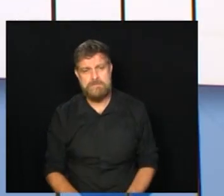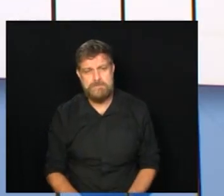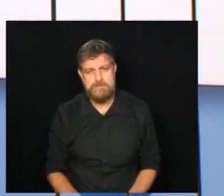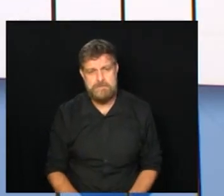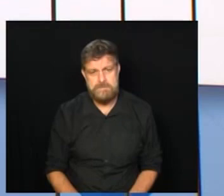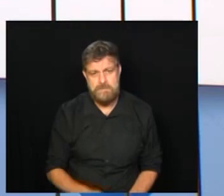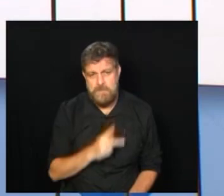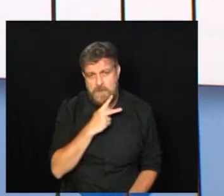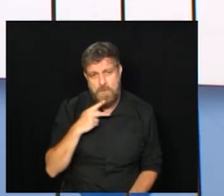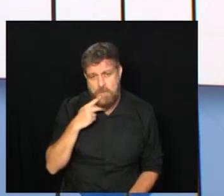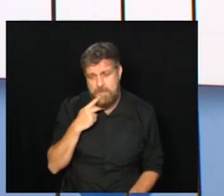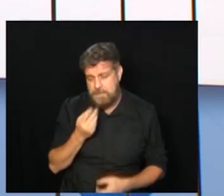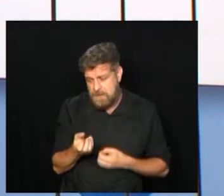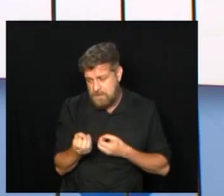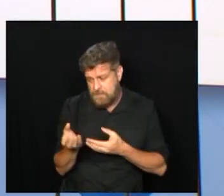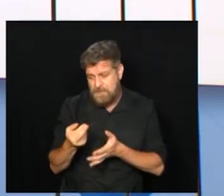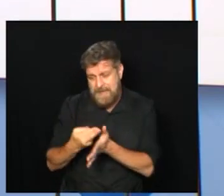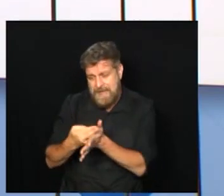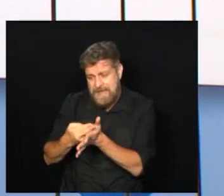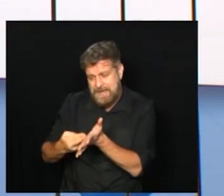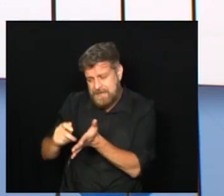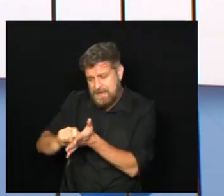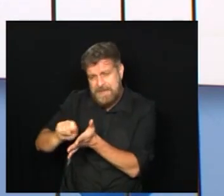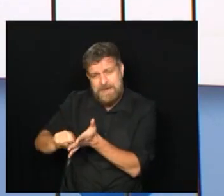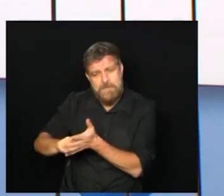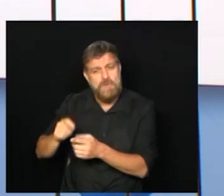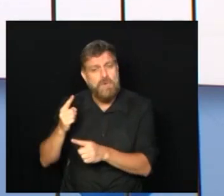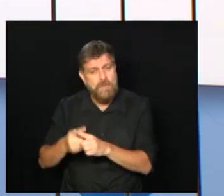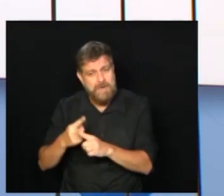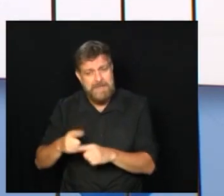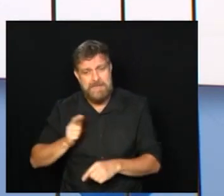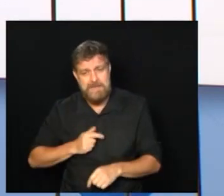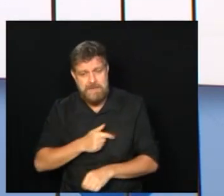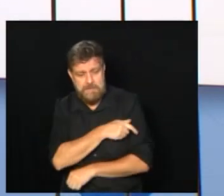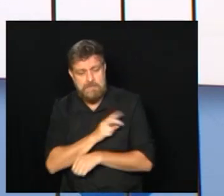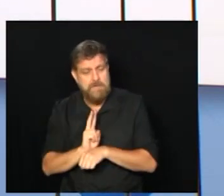Permínio relata que o requerimento surgiu após uma vistoria que fez ao local.